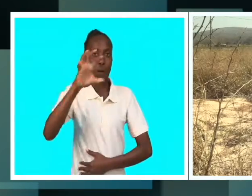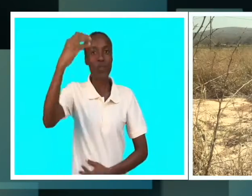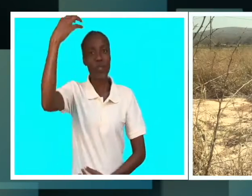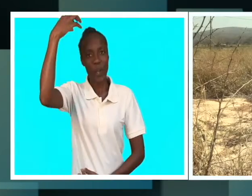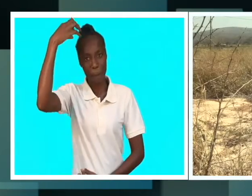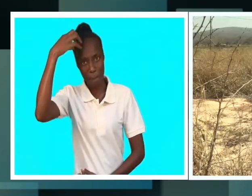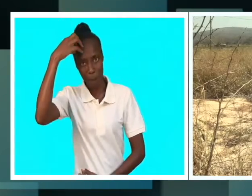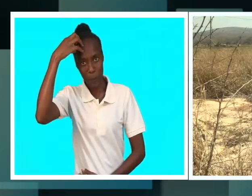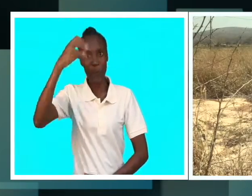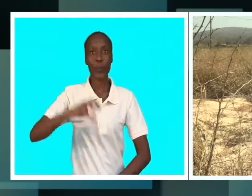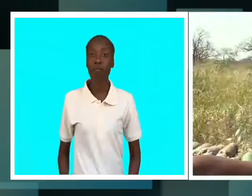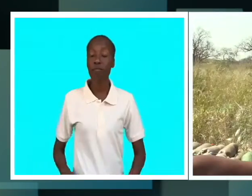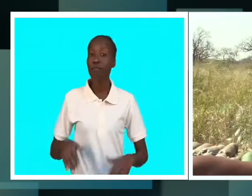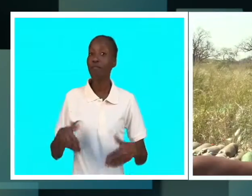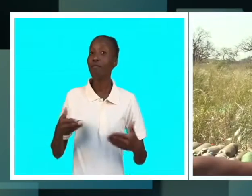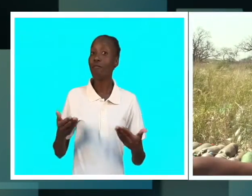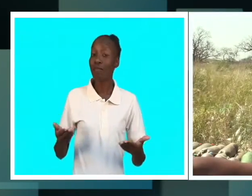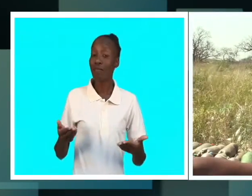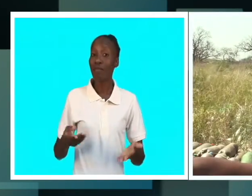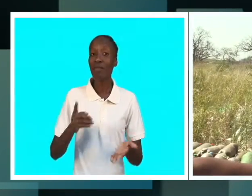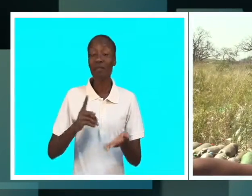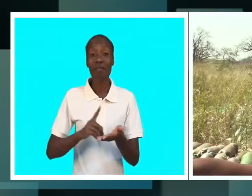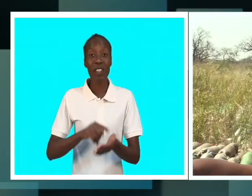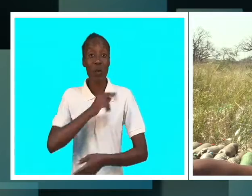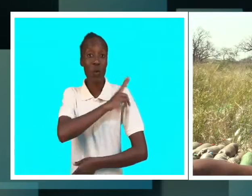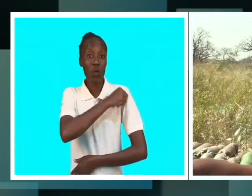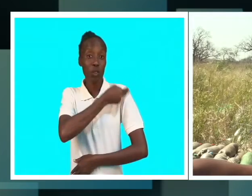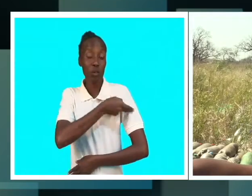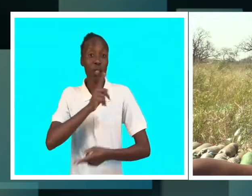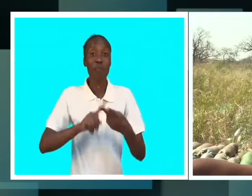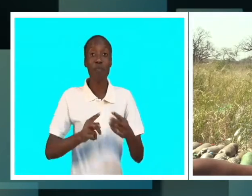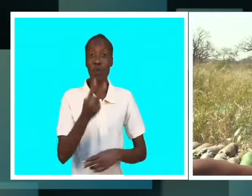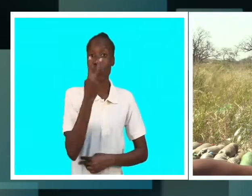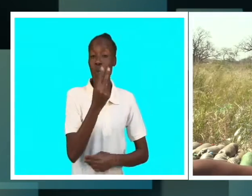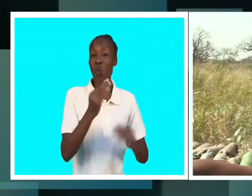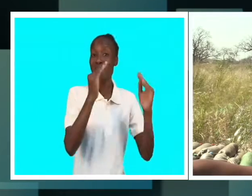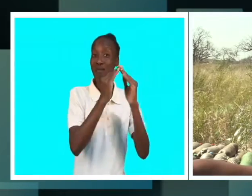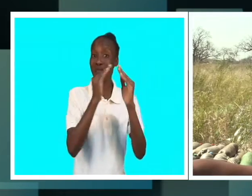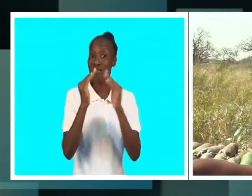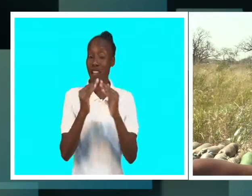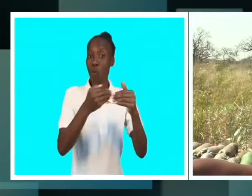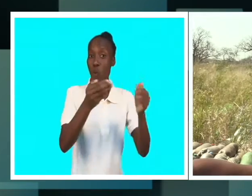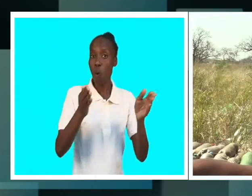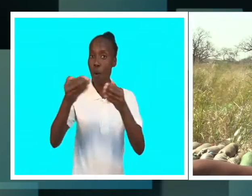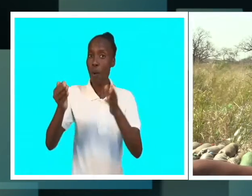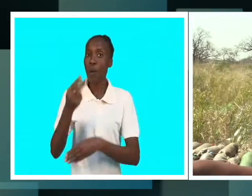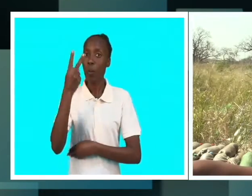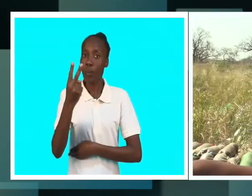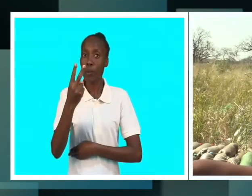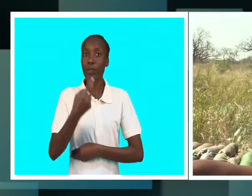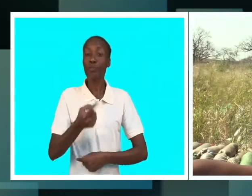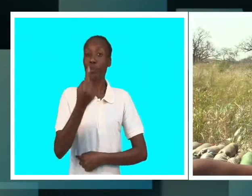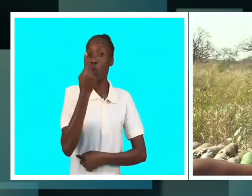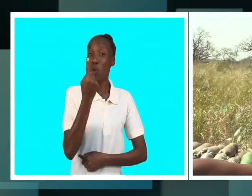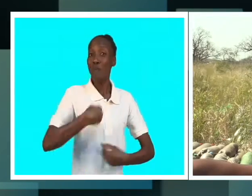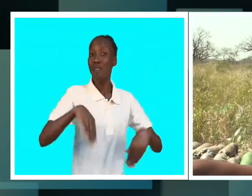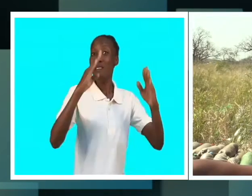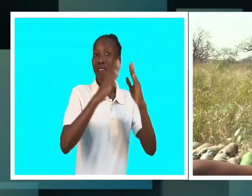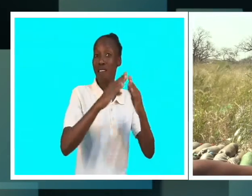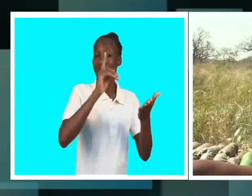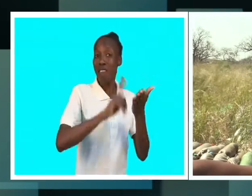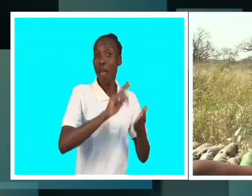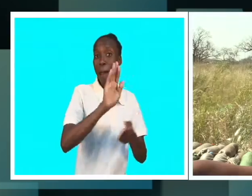província de Maputo. É um posto de saúde e duas casas, tipo 2, onde uma das casas vai beneficiar o